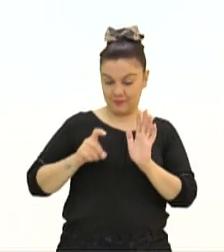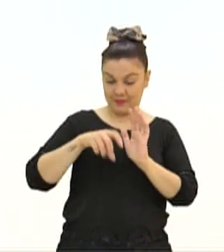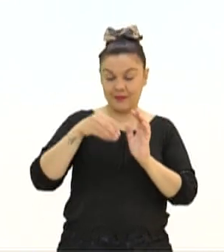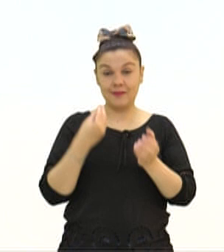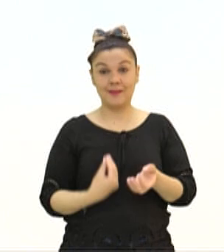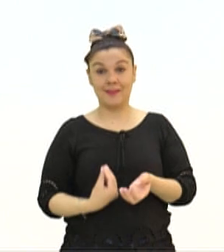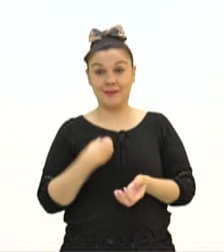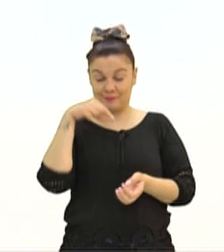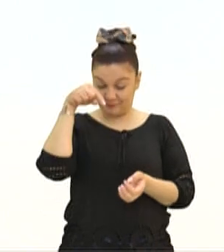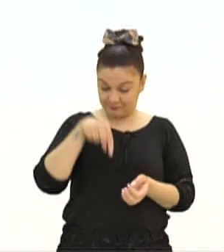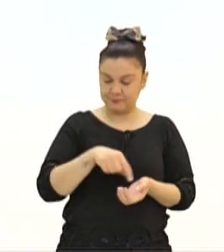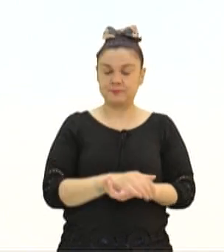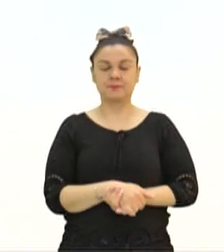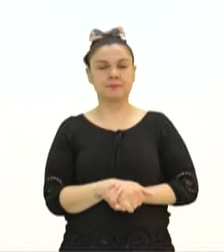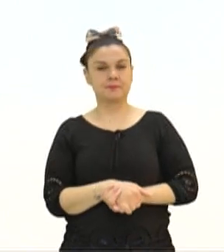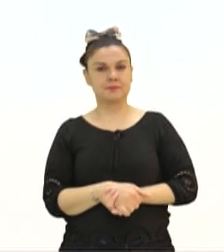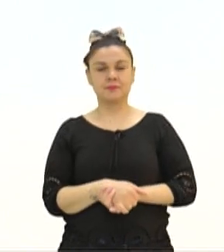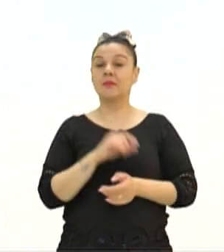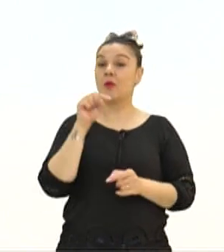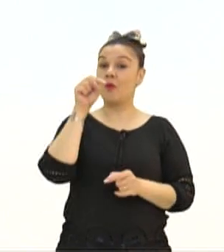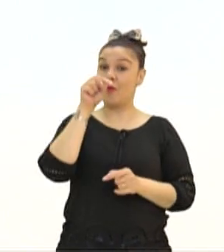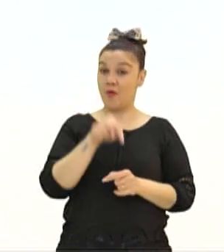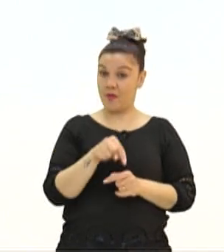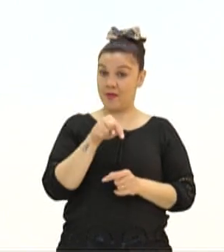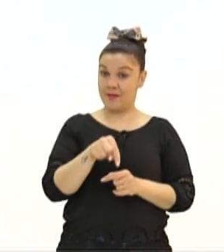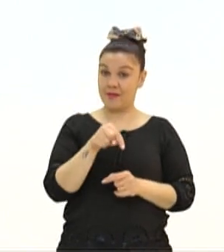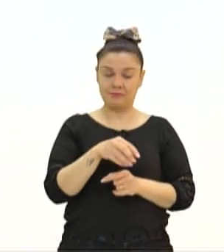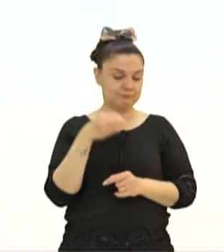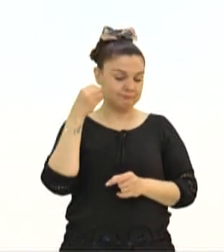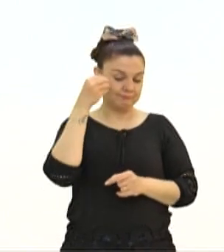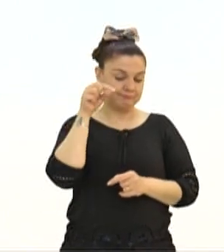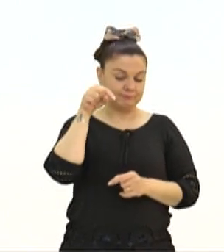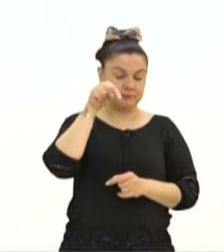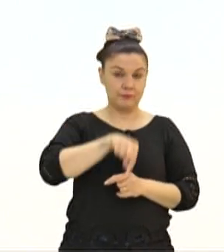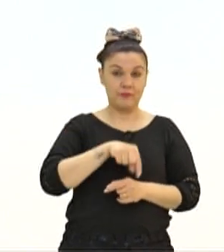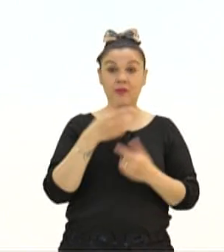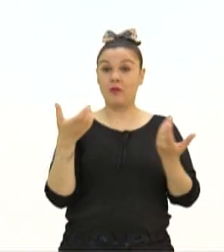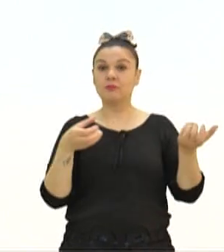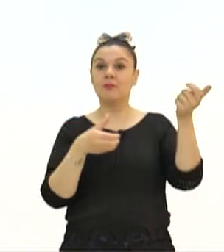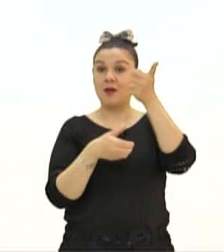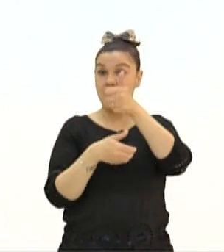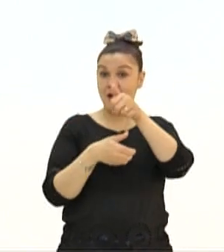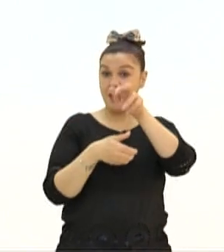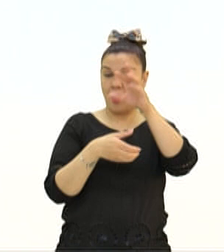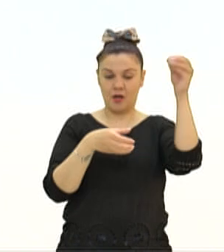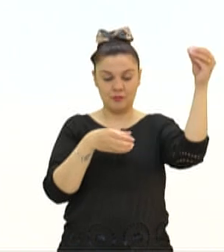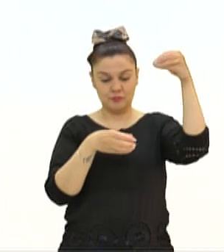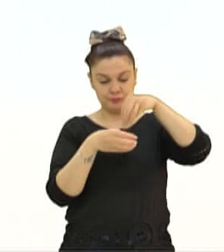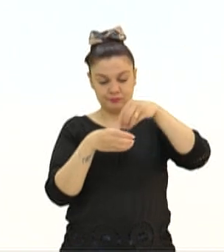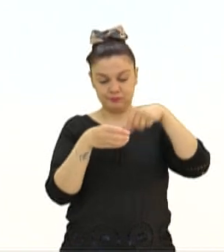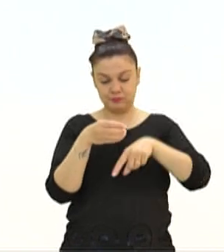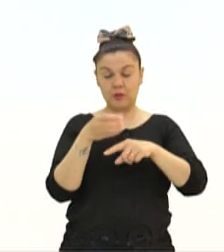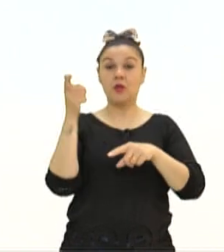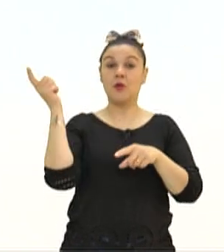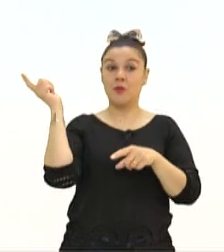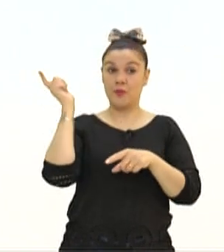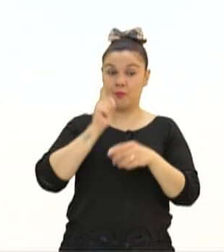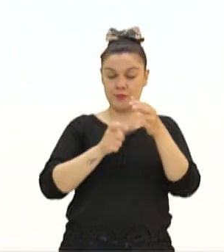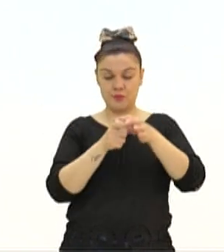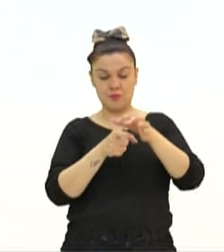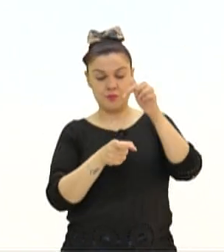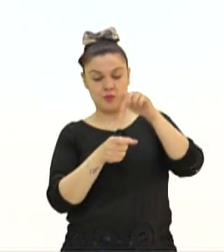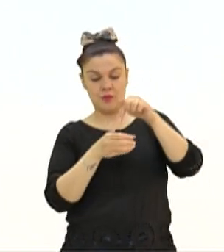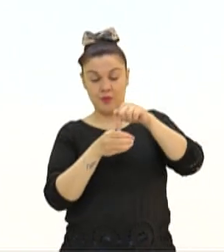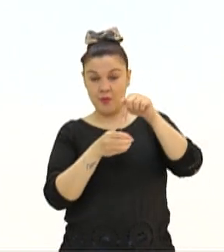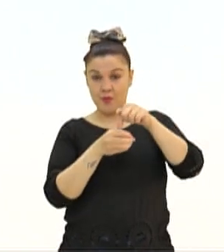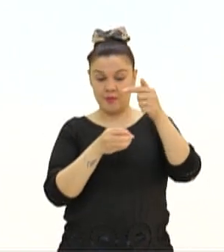Micro-organismos se reproduziram ali. Esses micro-organismos vieram do ar. O ar conseguiu entrar aqui